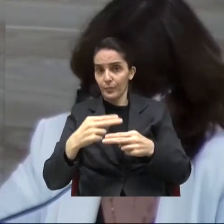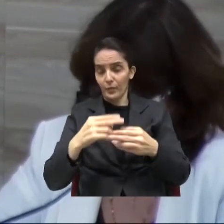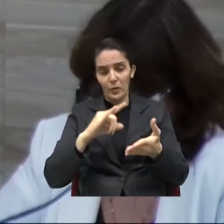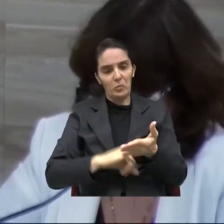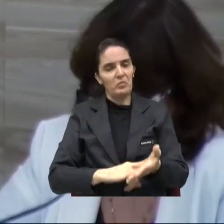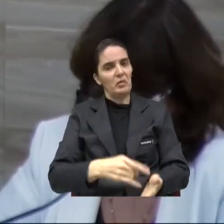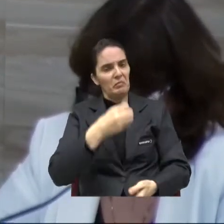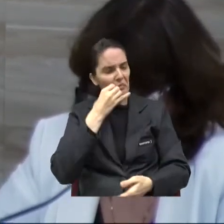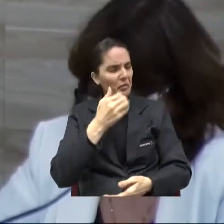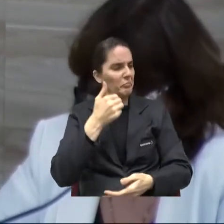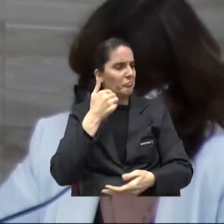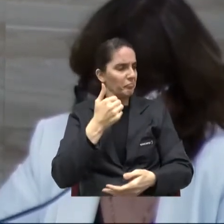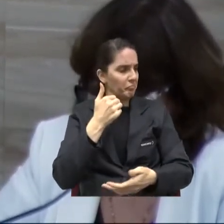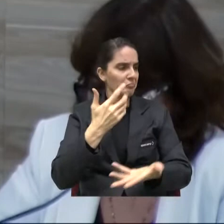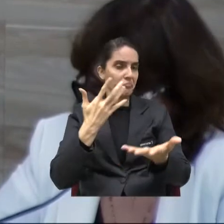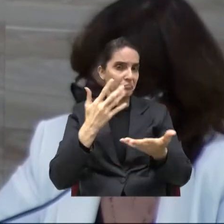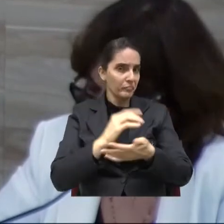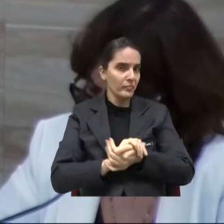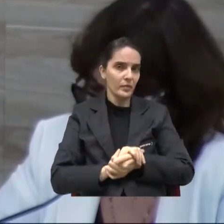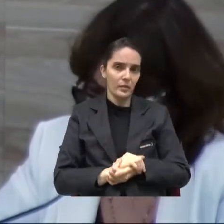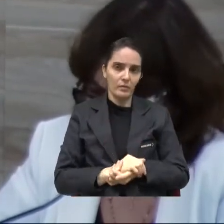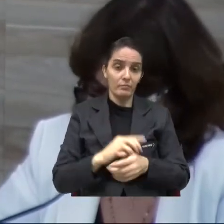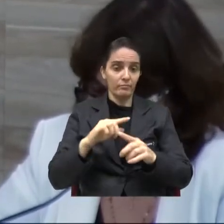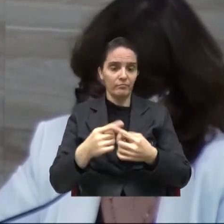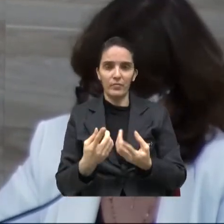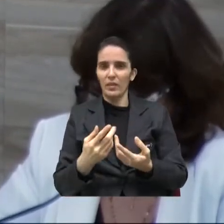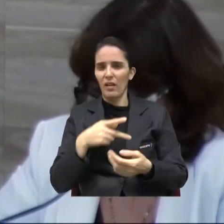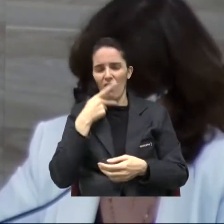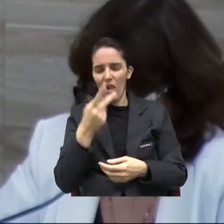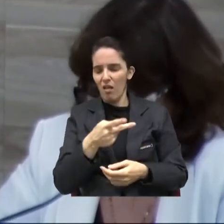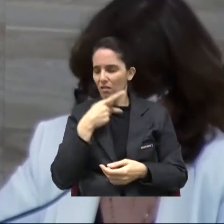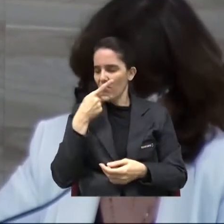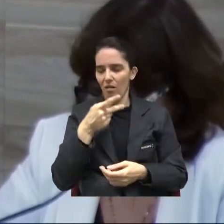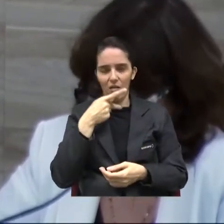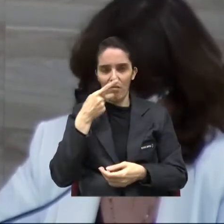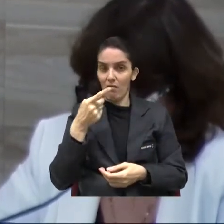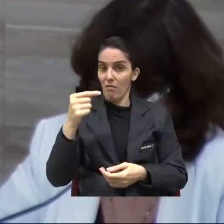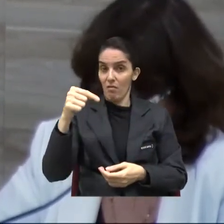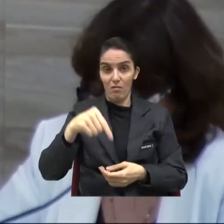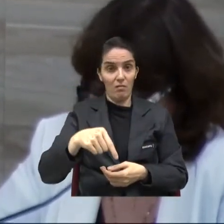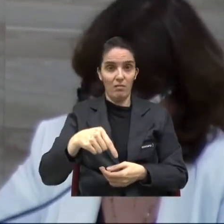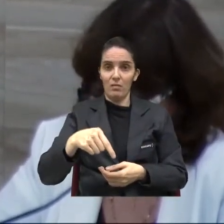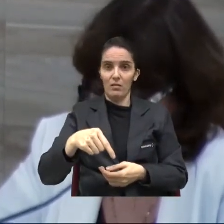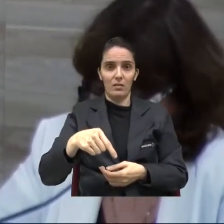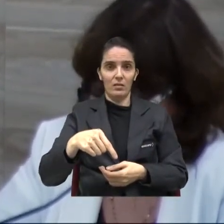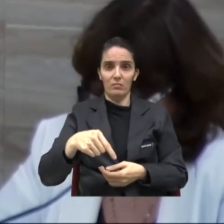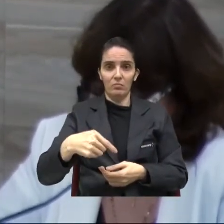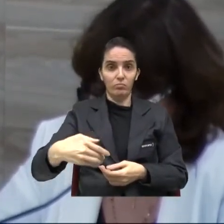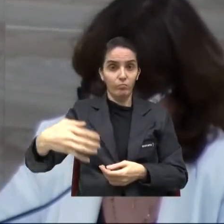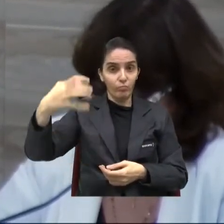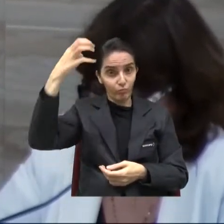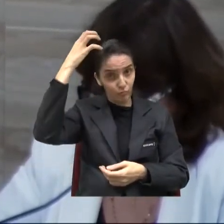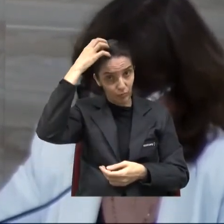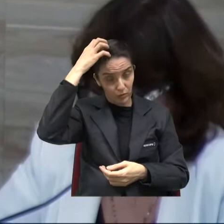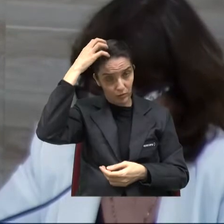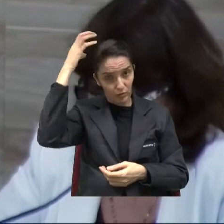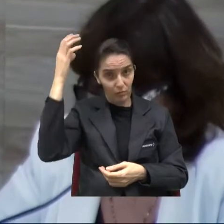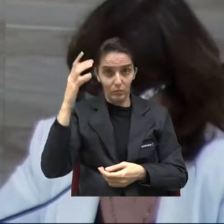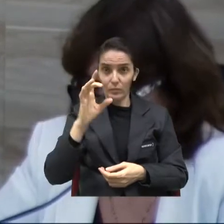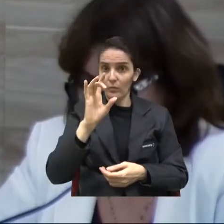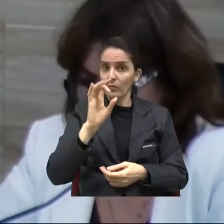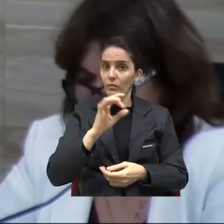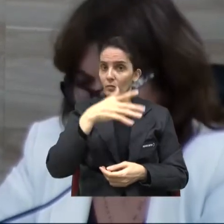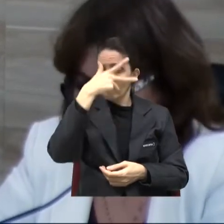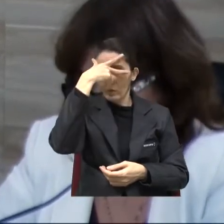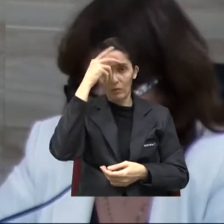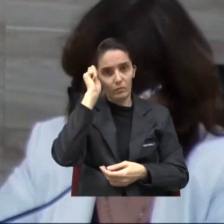bom. Segundo, que não adianta a gente falar aqui, e eu entendo que a culpa não é diretamente do prefeito.